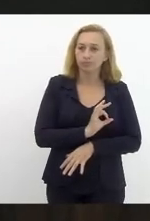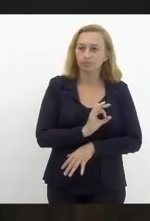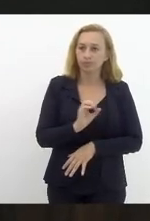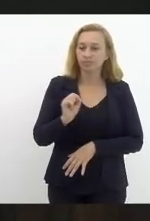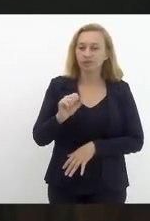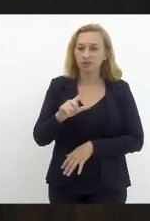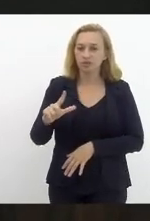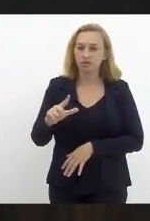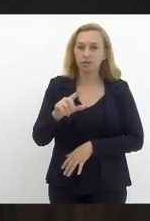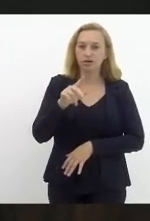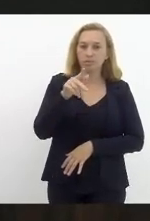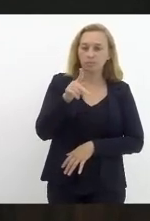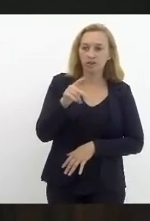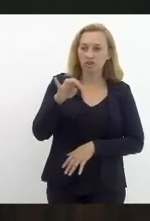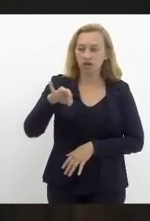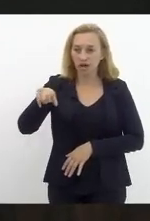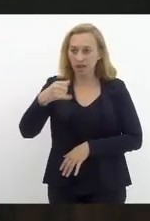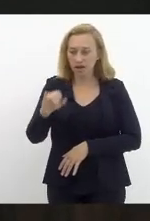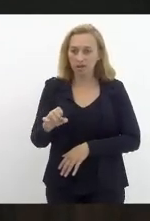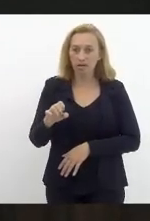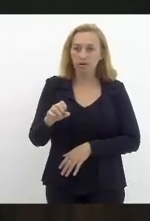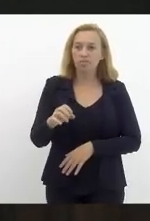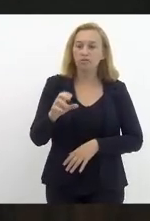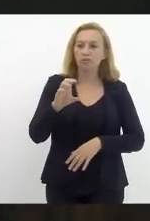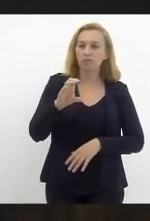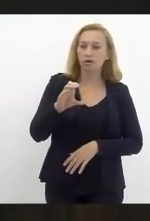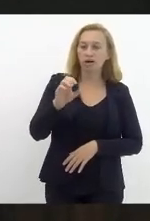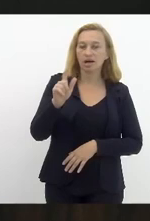da PSERG, por cargo e classe,